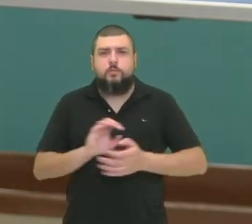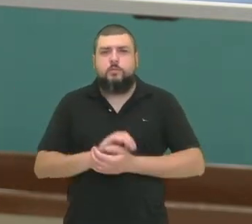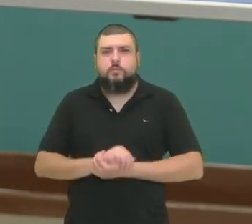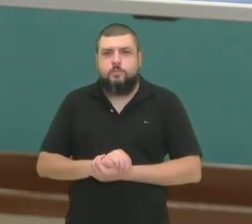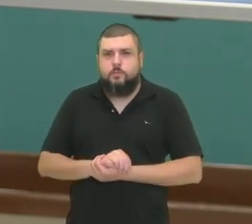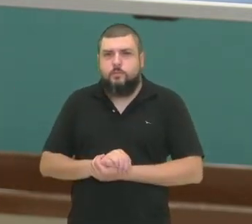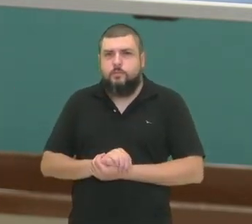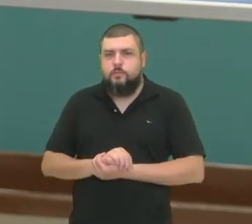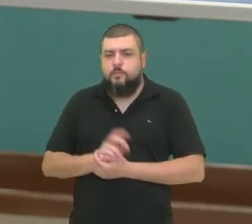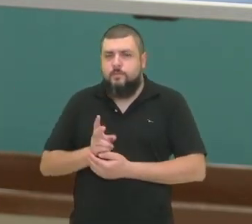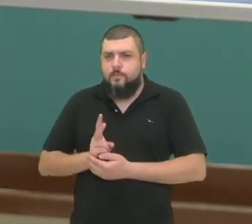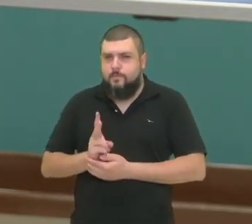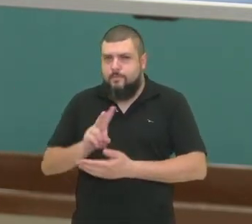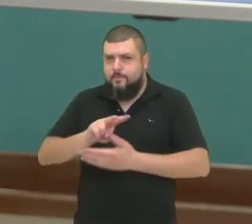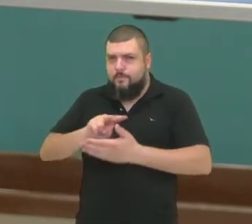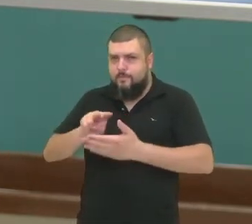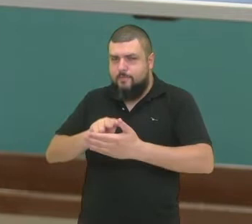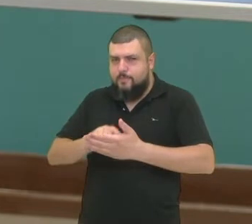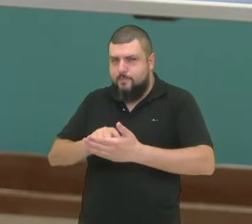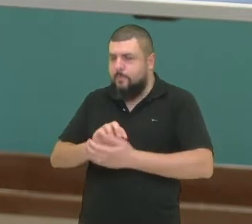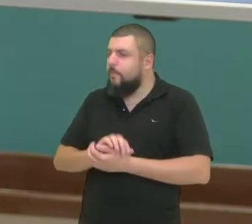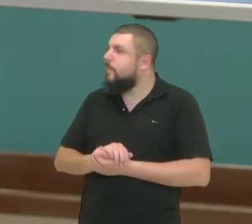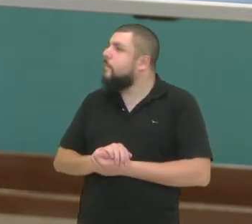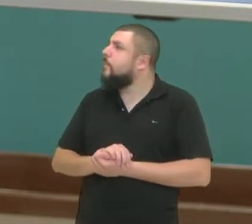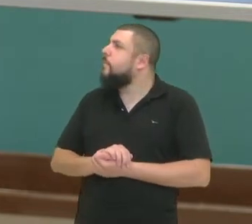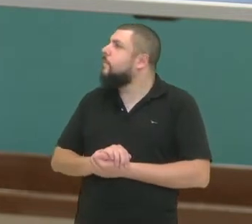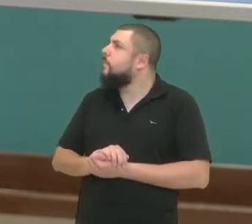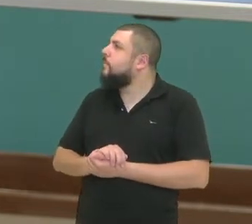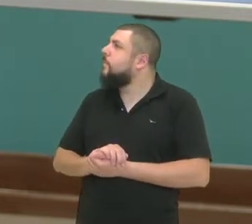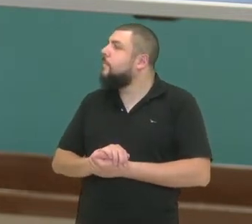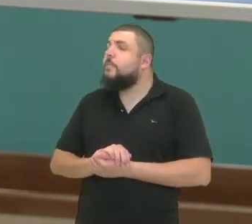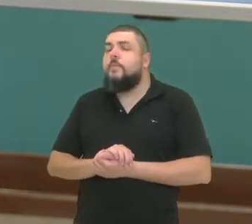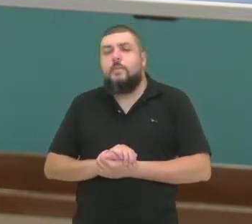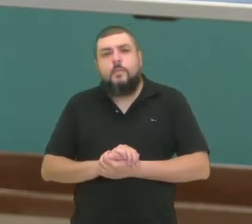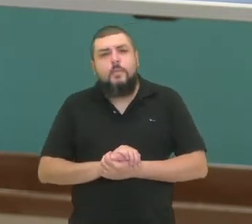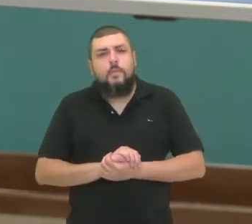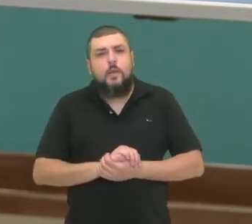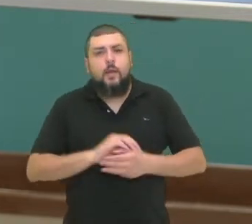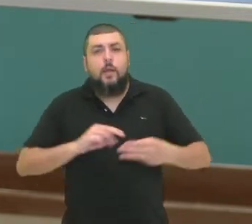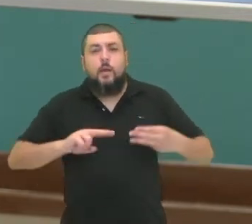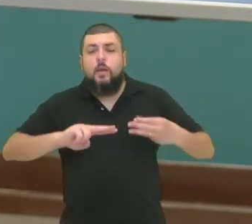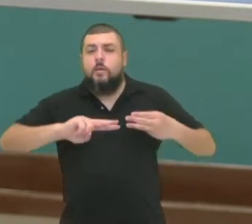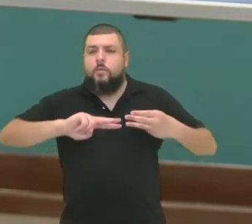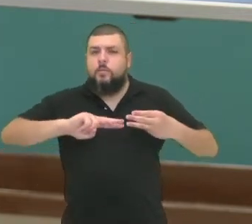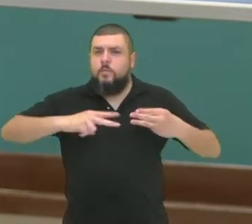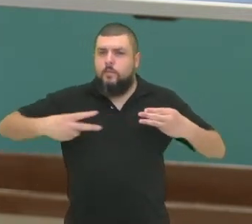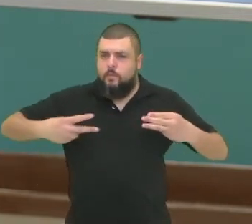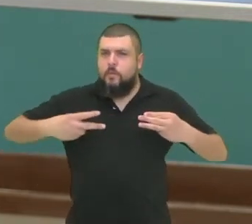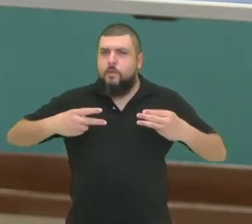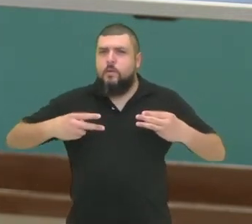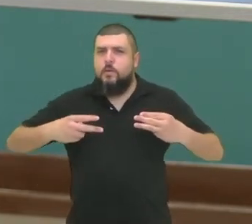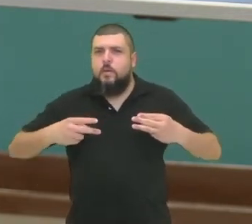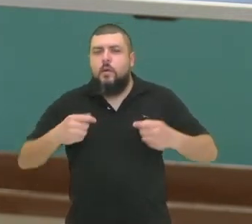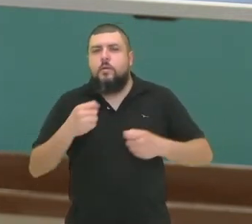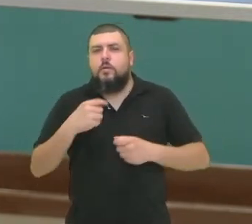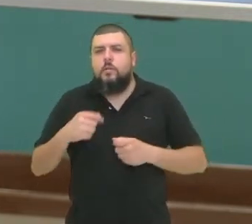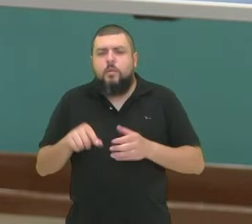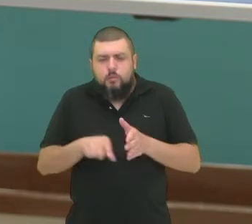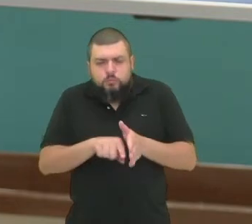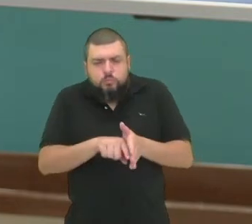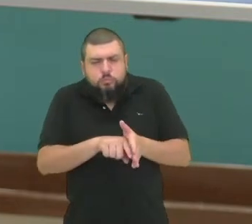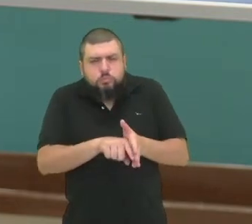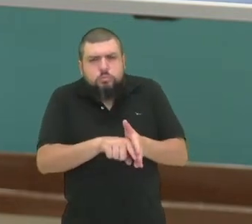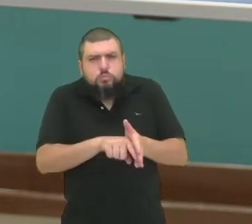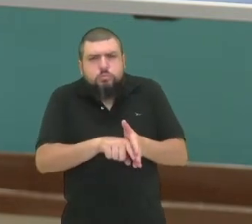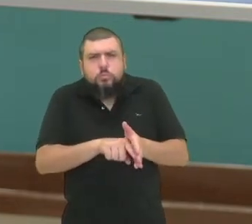seus estudos com o objetivo de compreender. Então, os estudos de Mendel foram baseados nas ervilhas, que nós